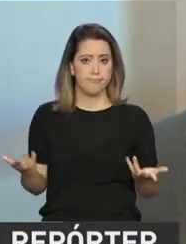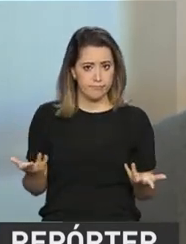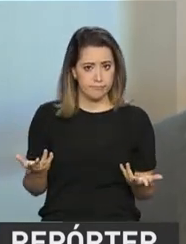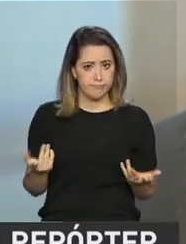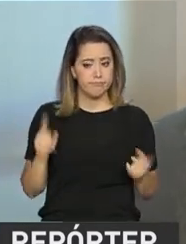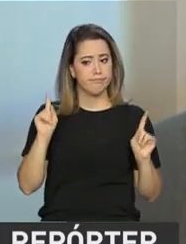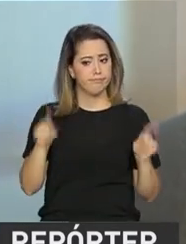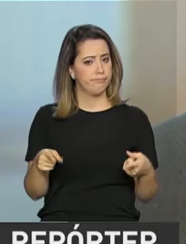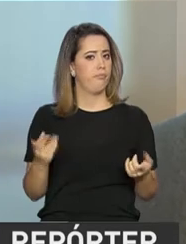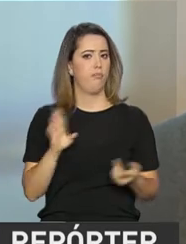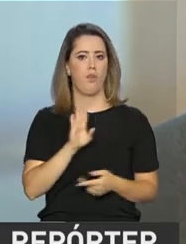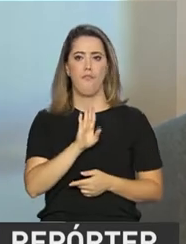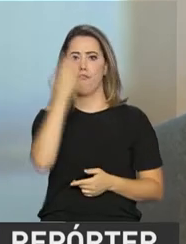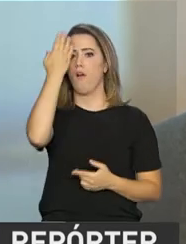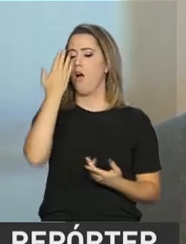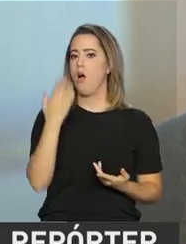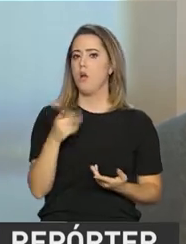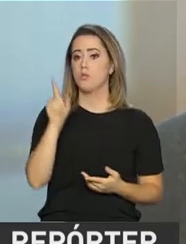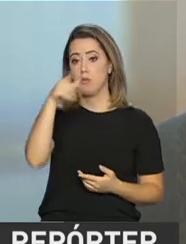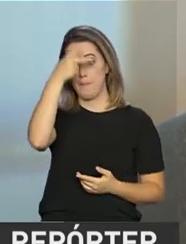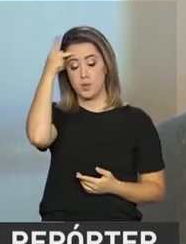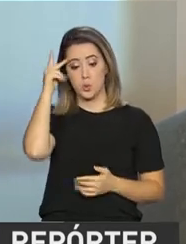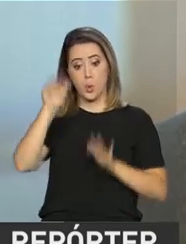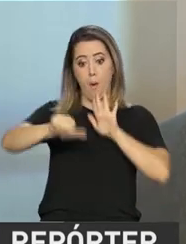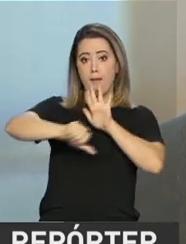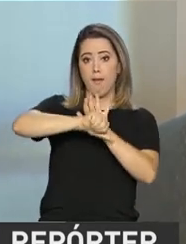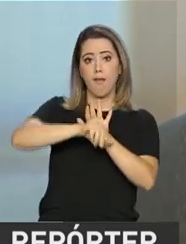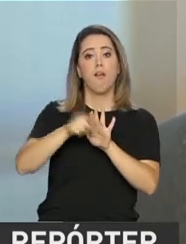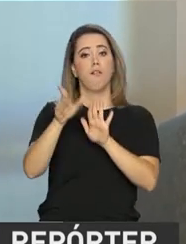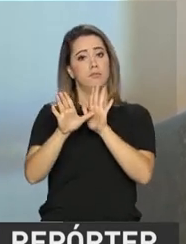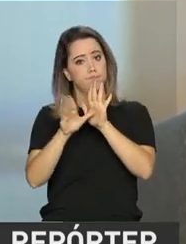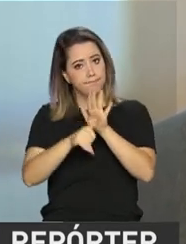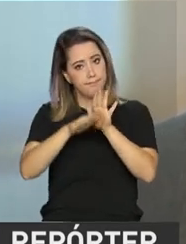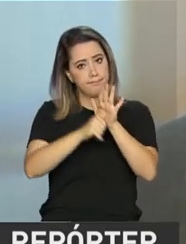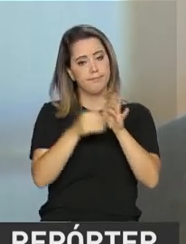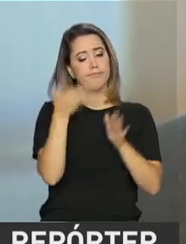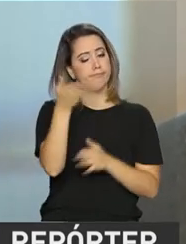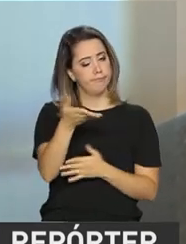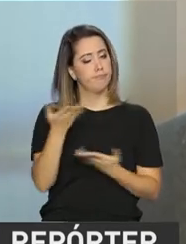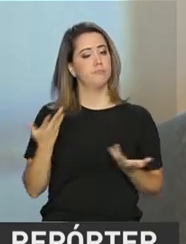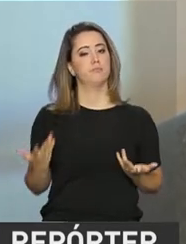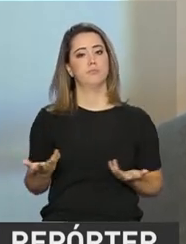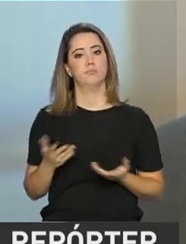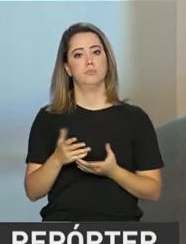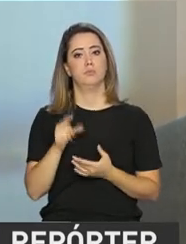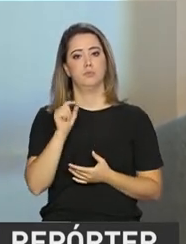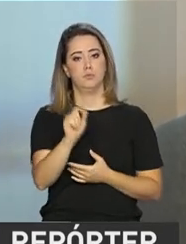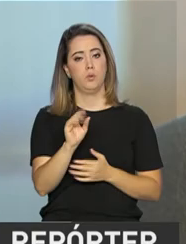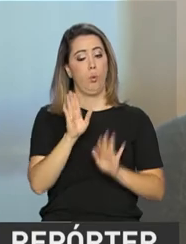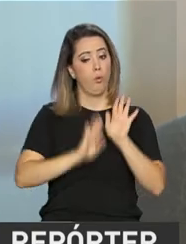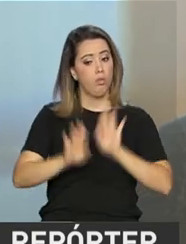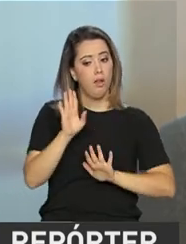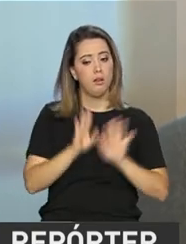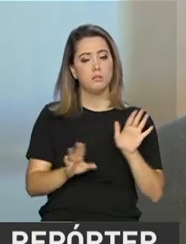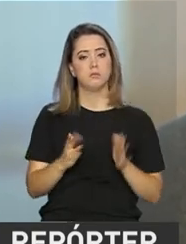é golpe isso um criminoso um bandido que está do outro lado tentando tirar dinheiro dessa